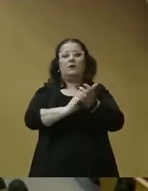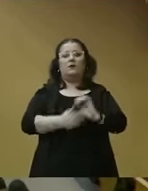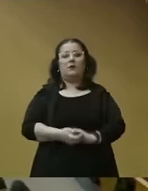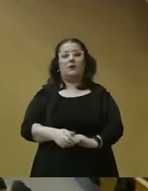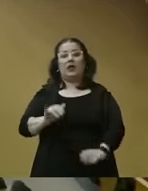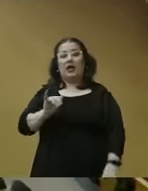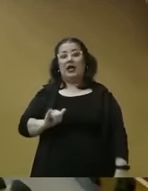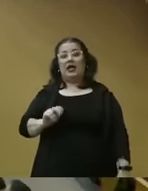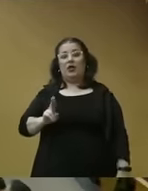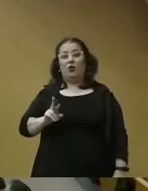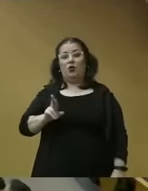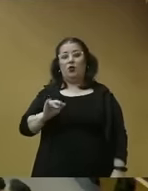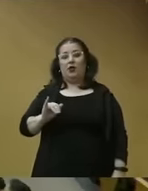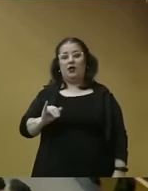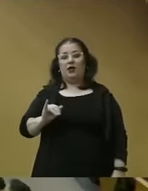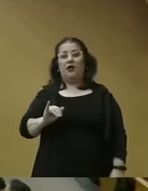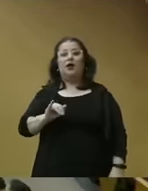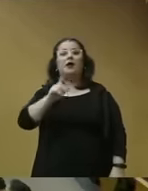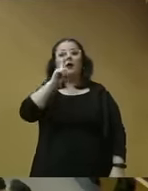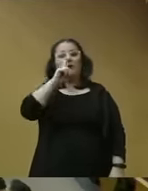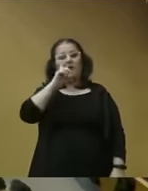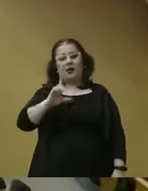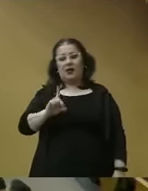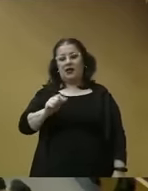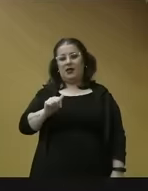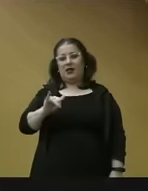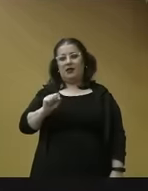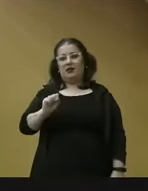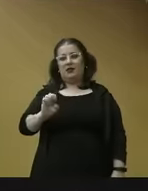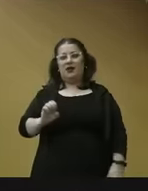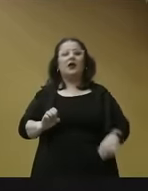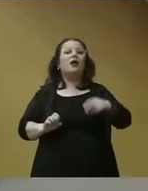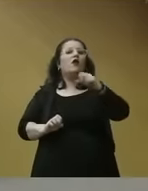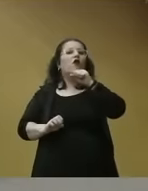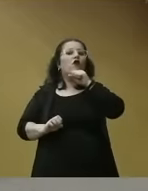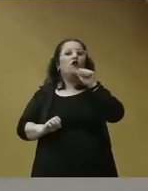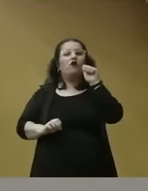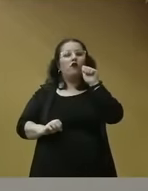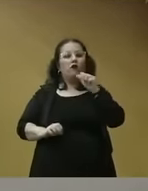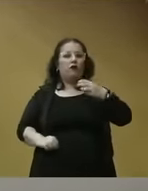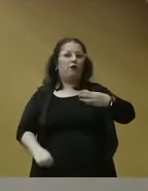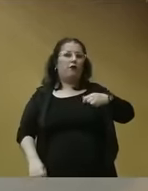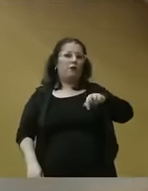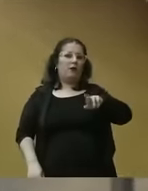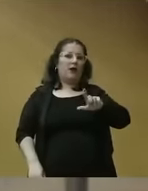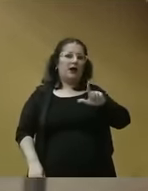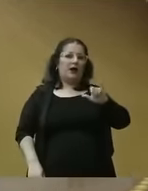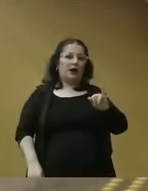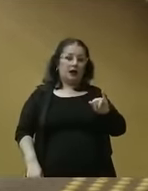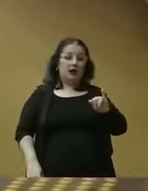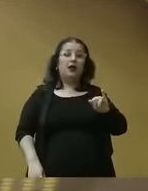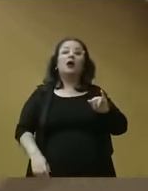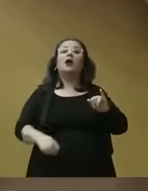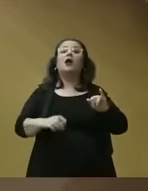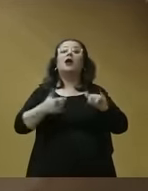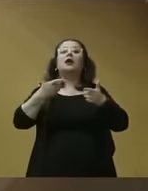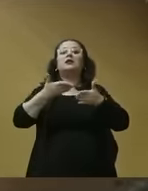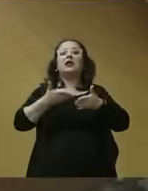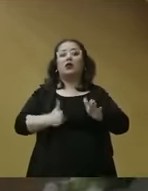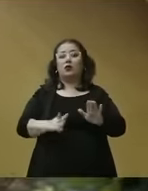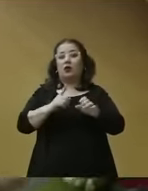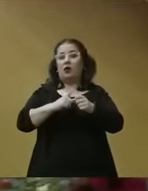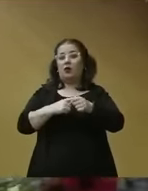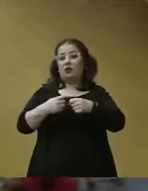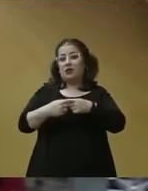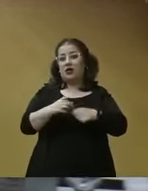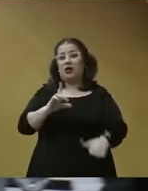Yuri da Silva Bastos, filho de Daise da Silva Bastos e neto de Marli Gonçalves da Silva, natural de Duque de Caxias, Rio